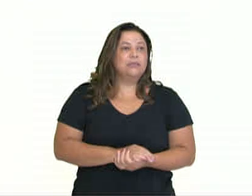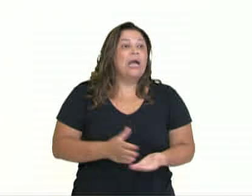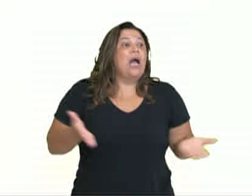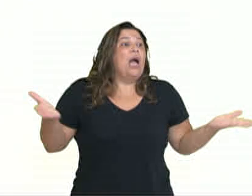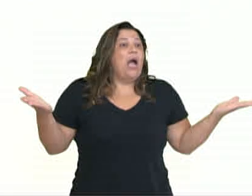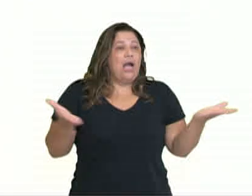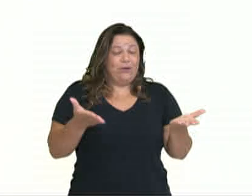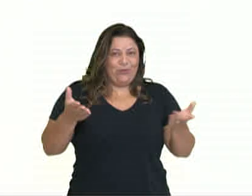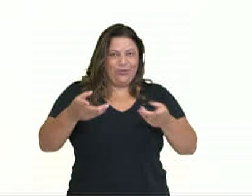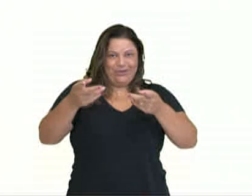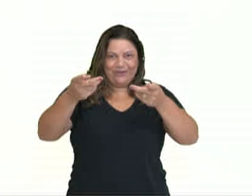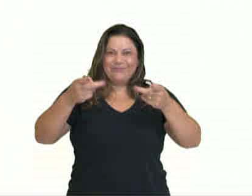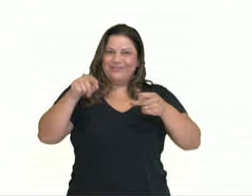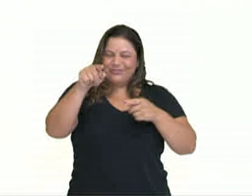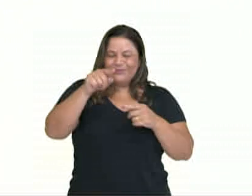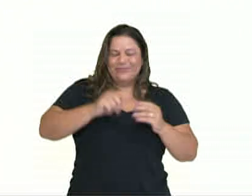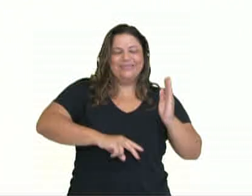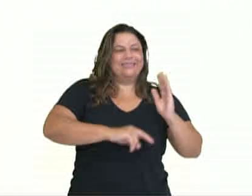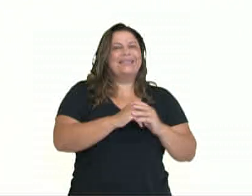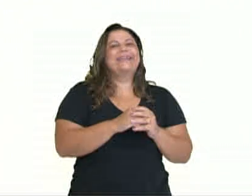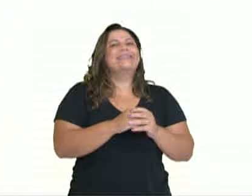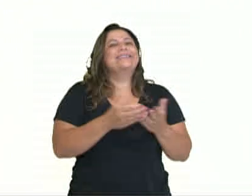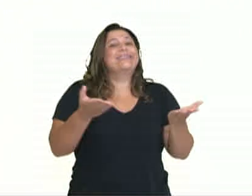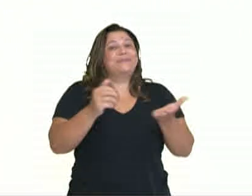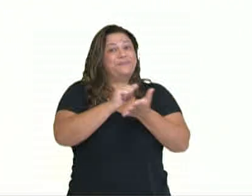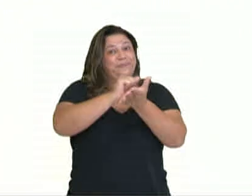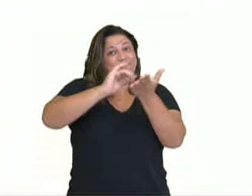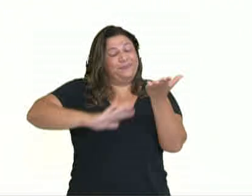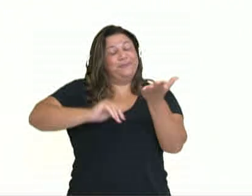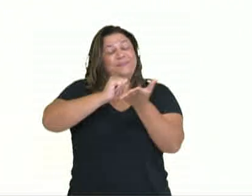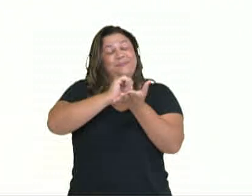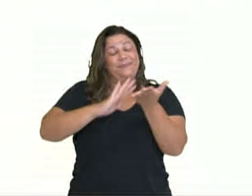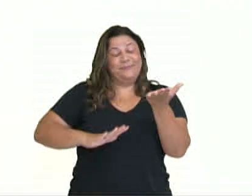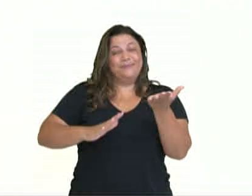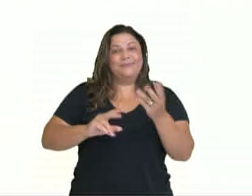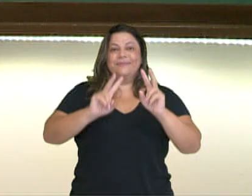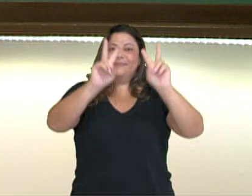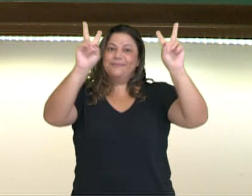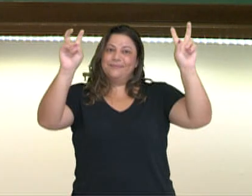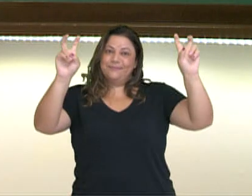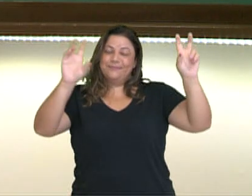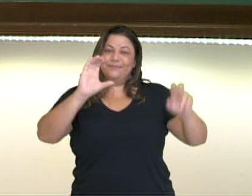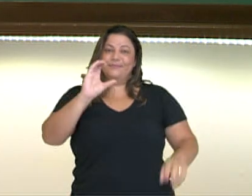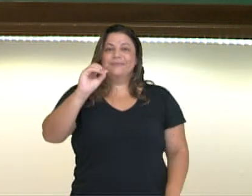Agora, convido vocês a fazermos a primeira atividade sobre este conto.